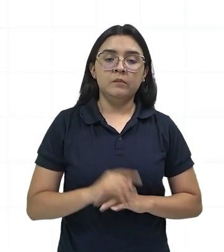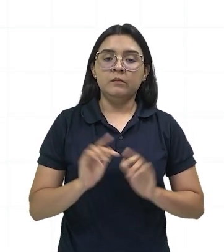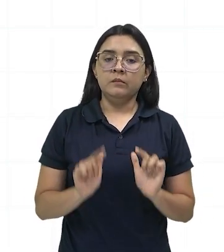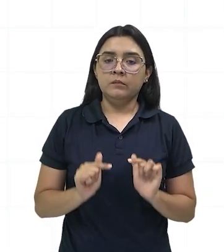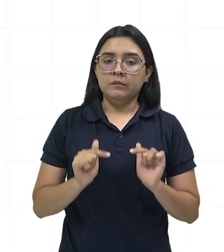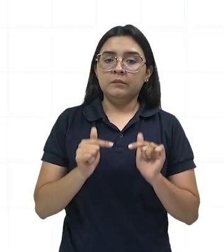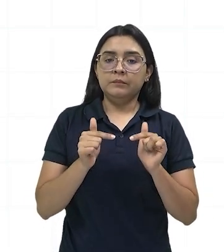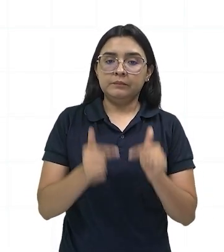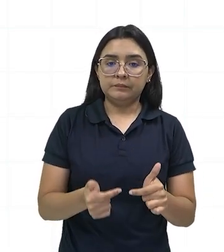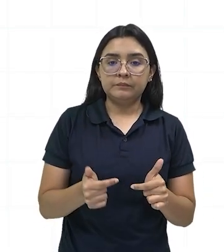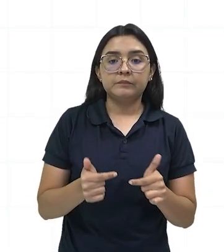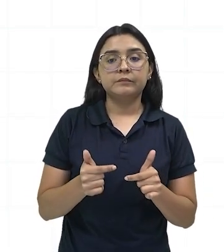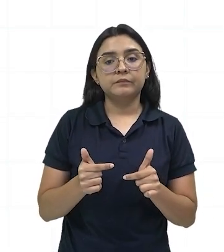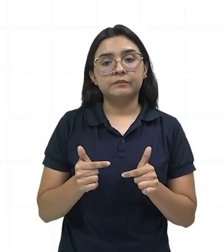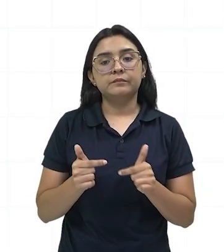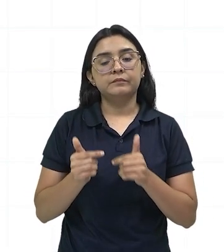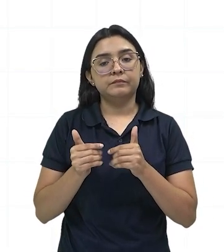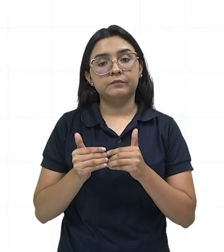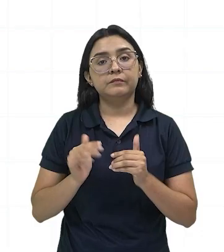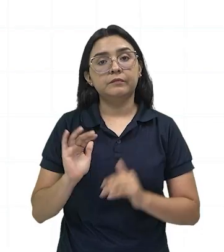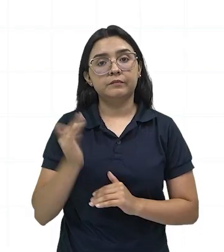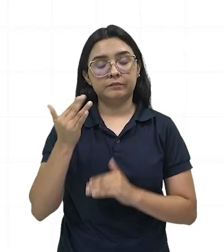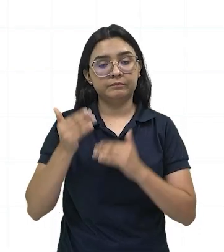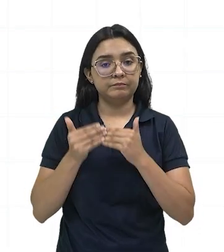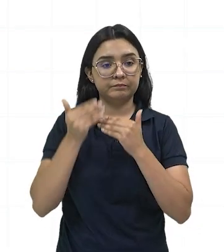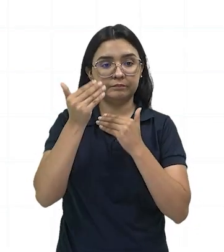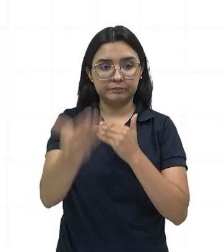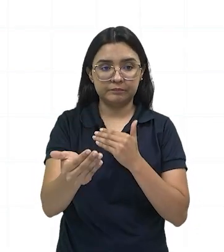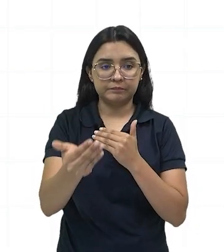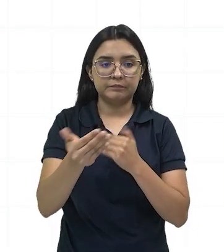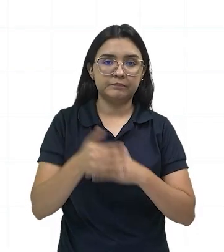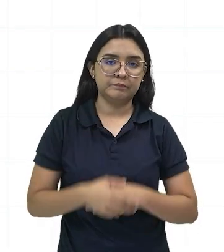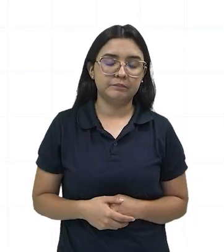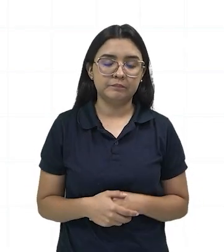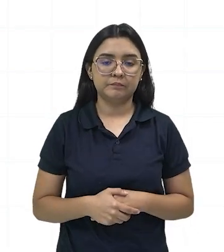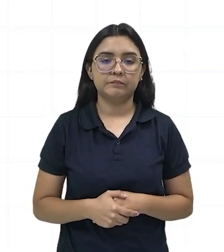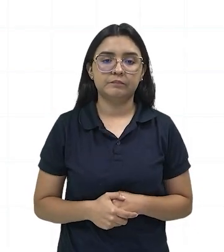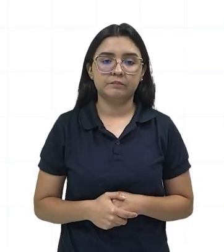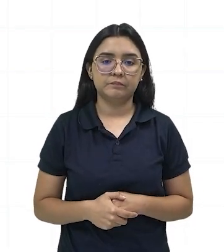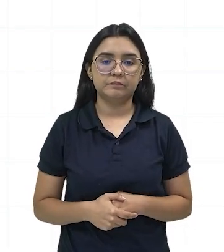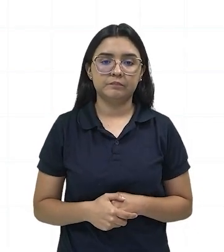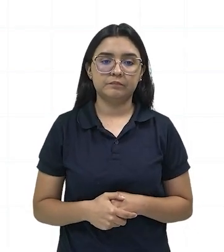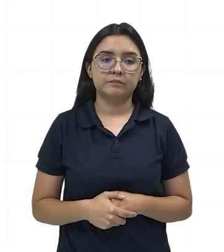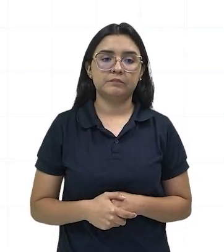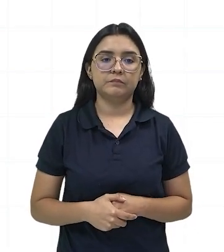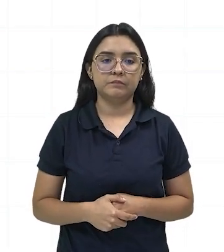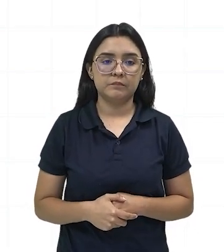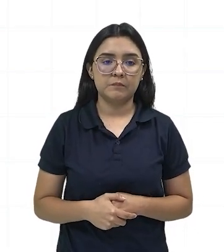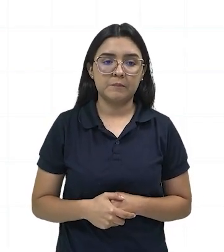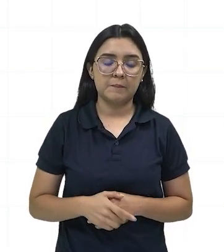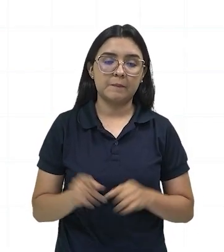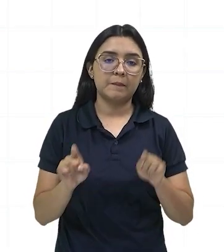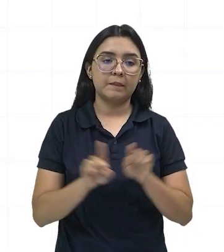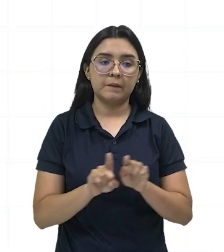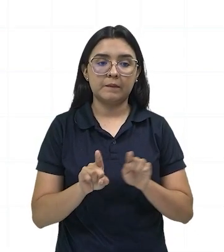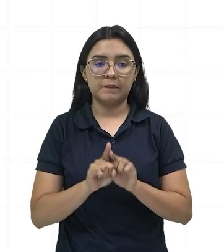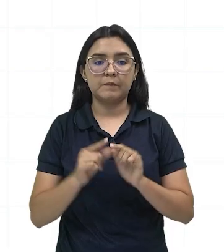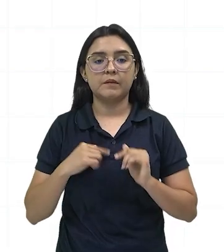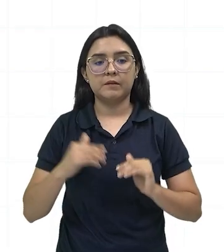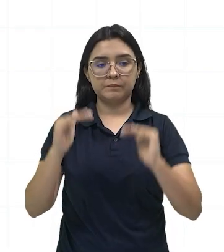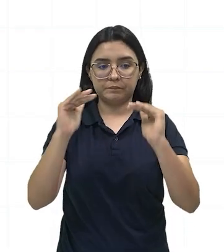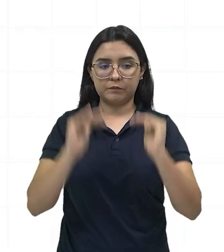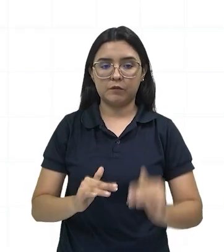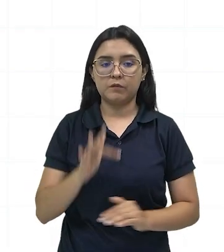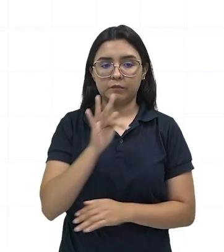ação ocorrerá em momento posterior ao da fala, indica presente. E além do presente, eu tenho o futuro do